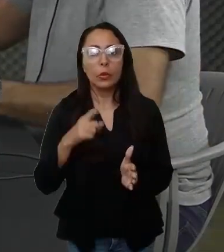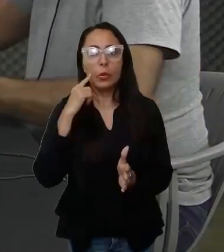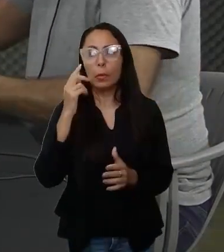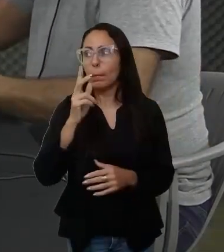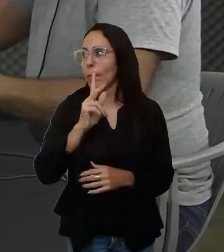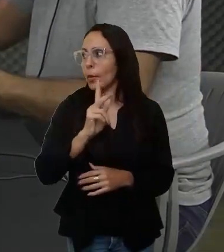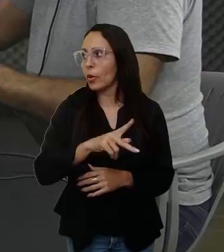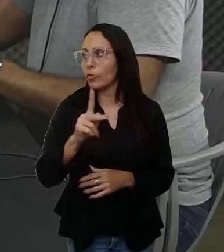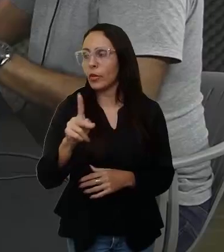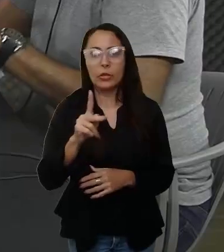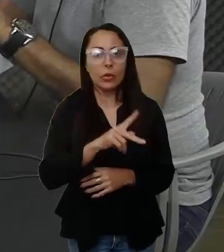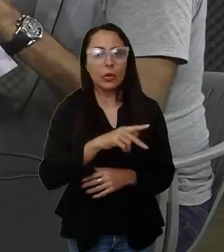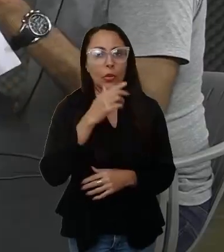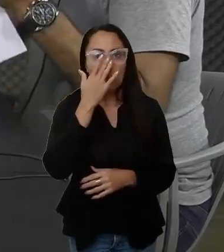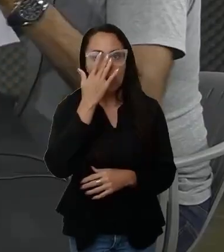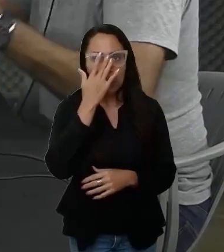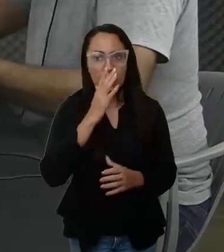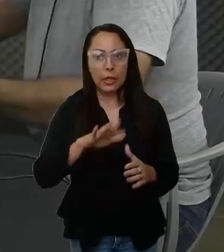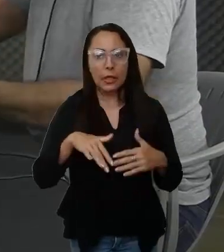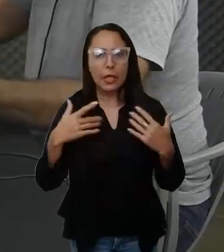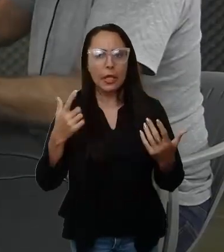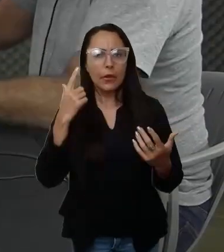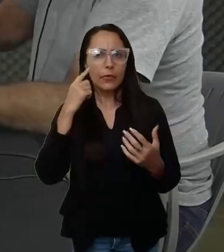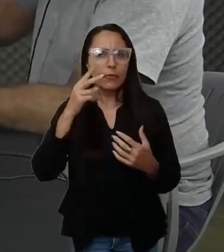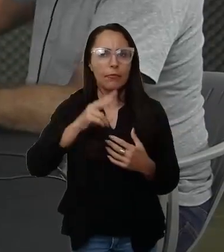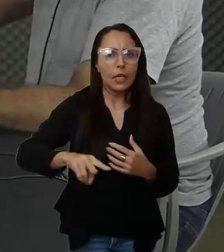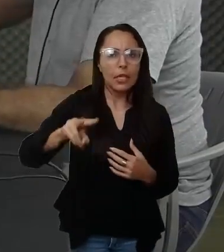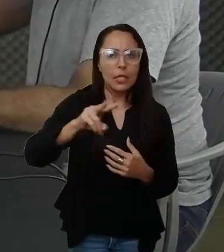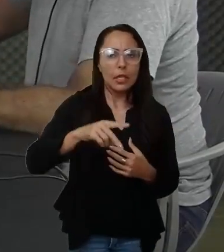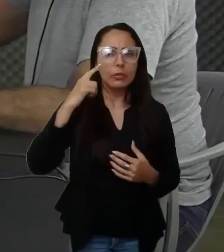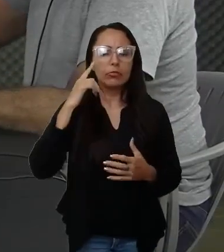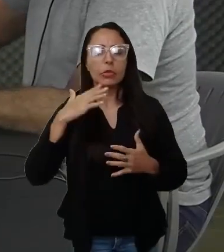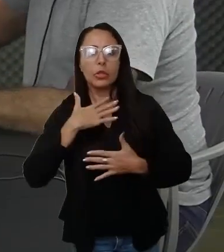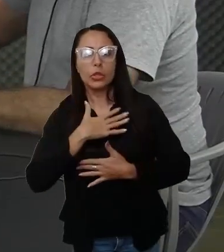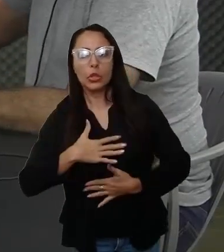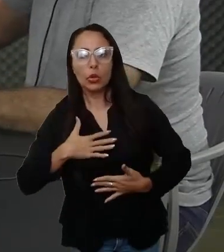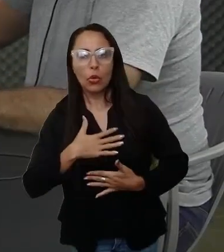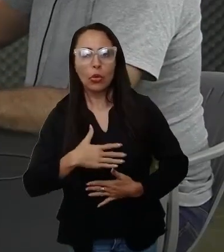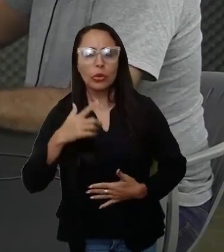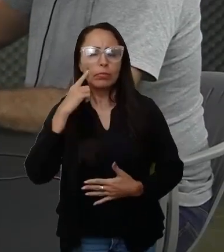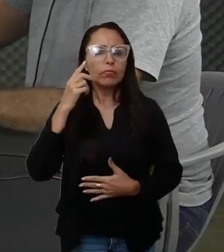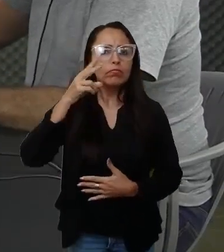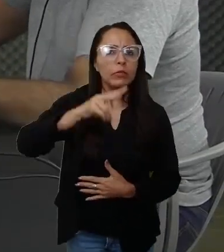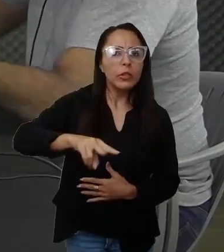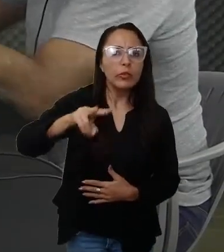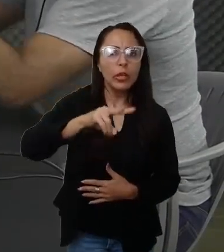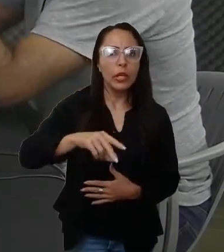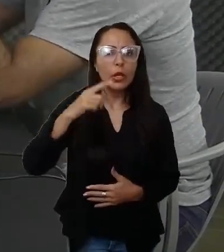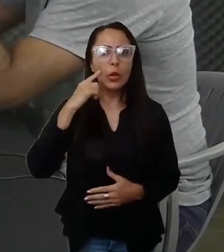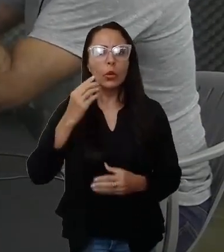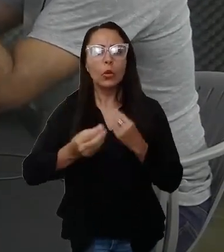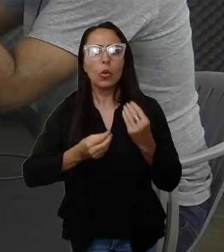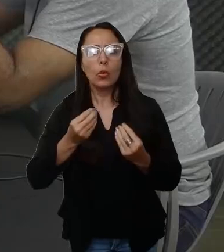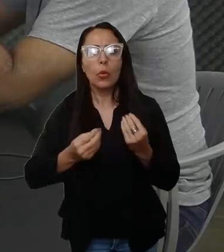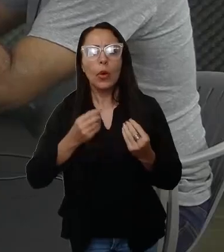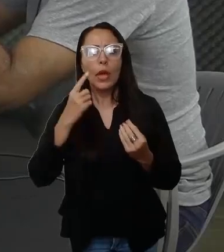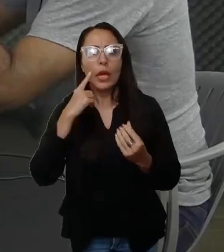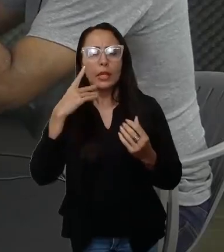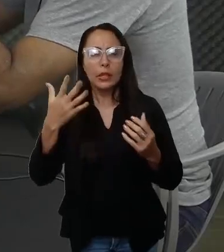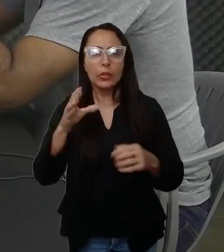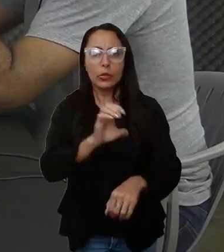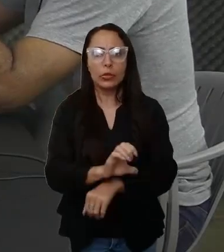professor, né, aquele cara que visa lá, que gosta de ver como é que o estado de